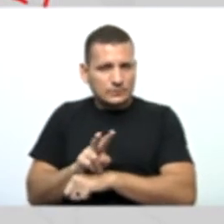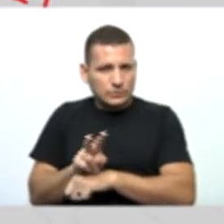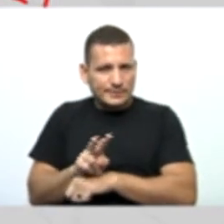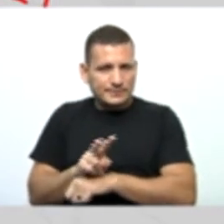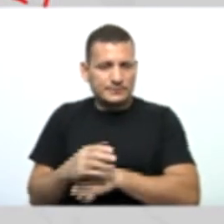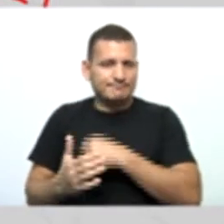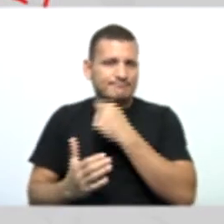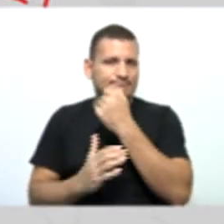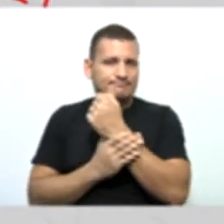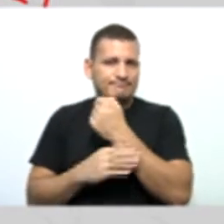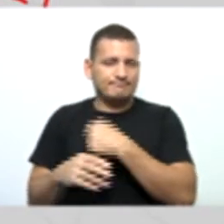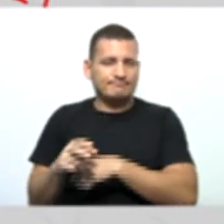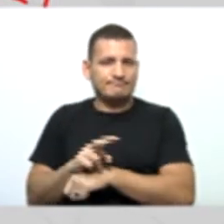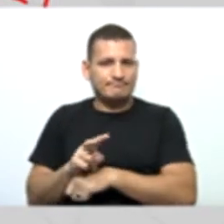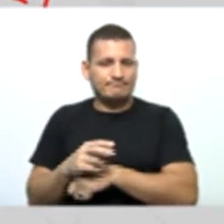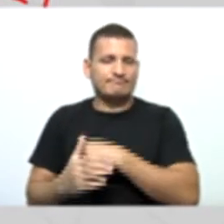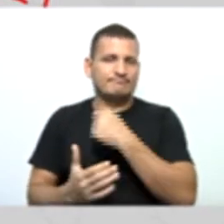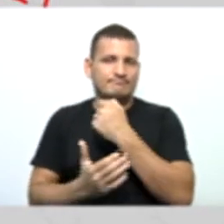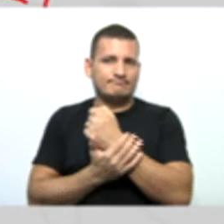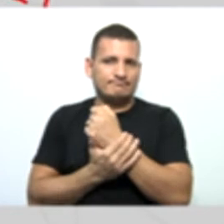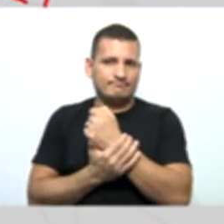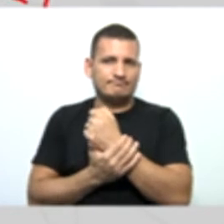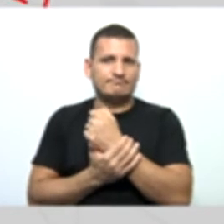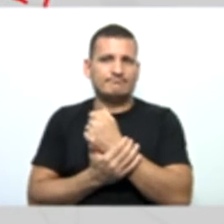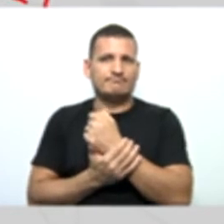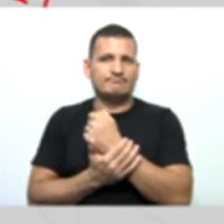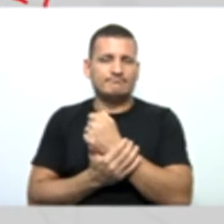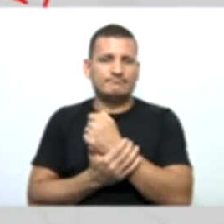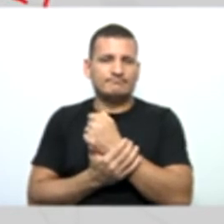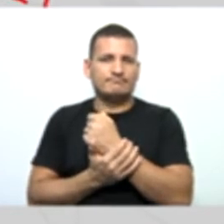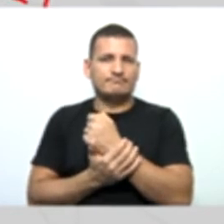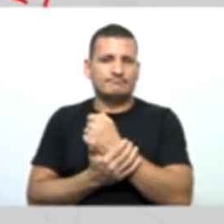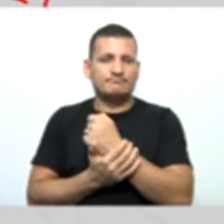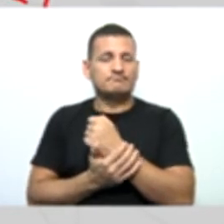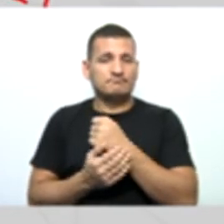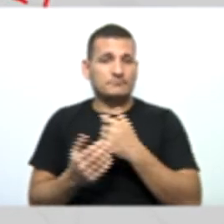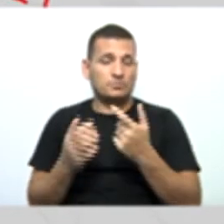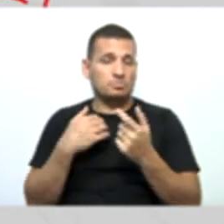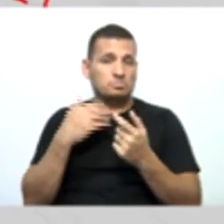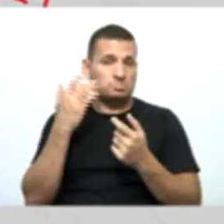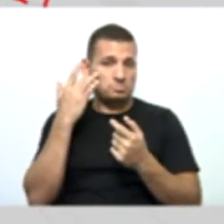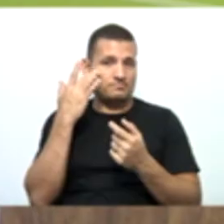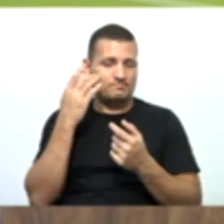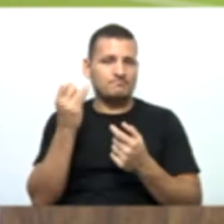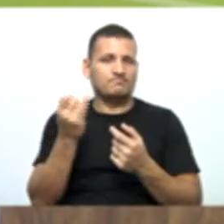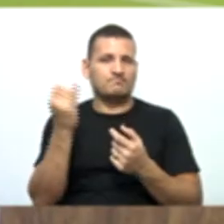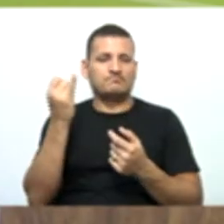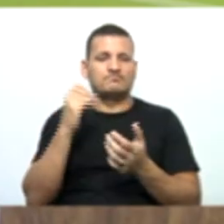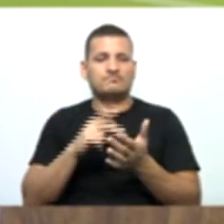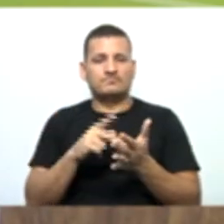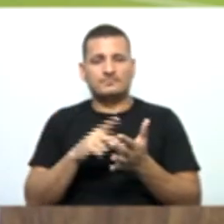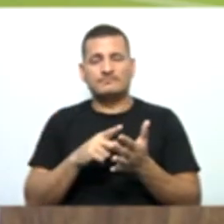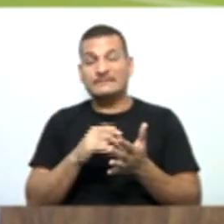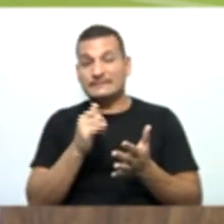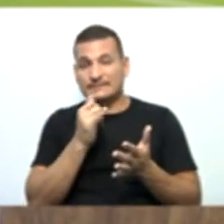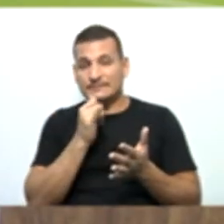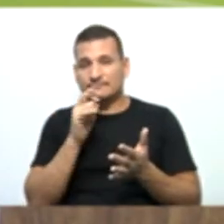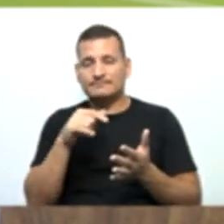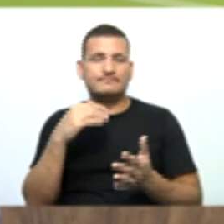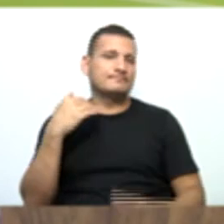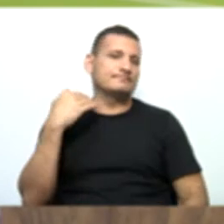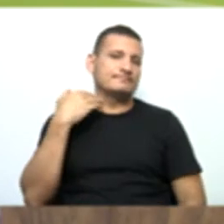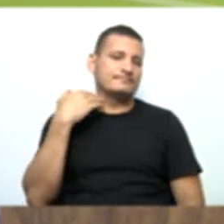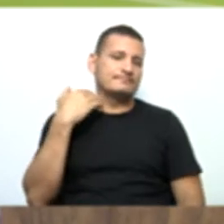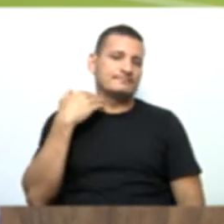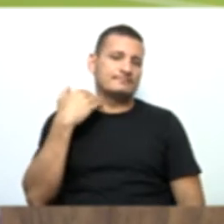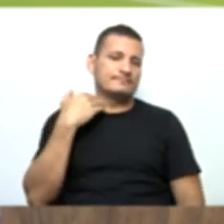sistema não for seguro. Correto. Aí, eu acho que isso aí é uma parte muito importante. Grande exemplo esse dos bancos, né?